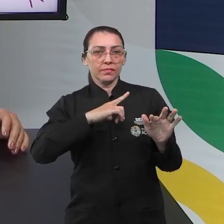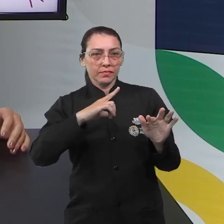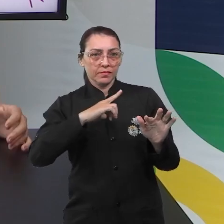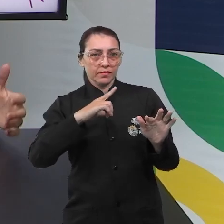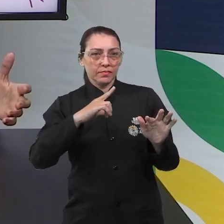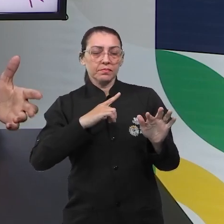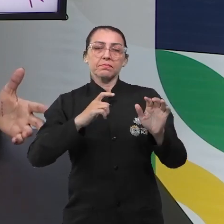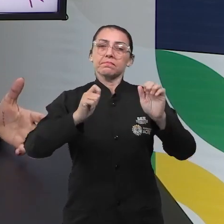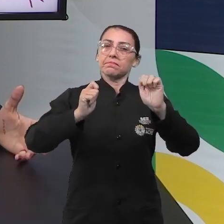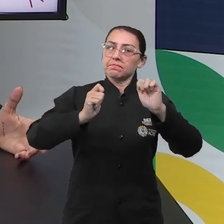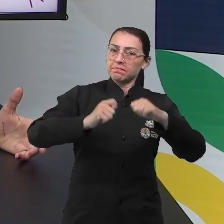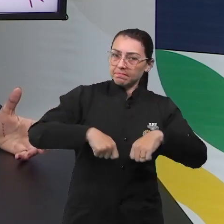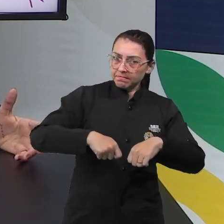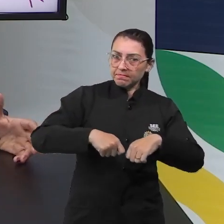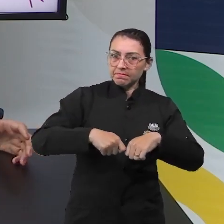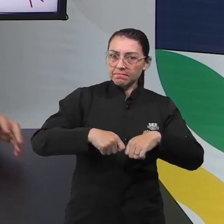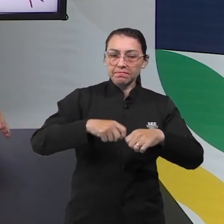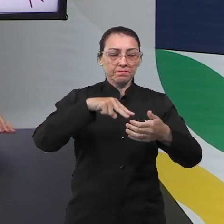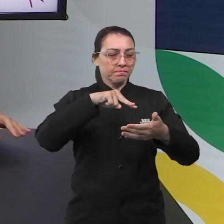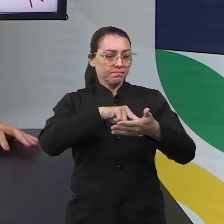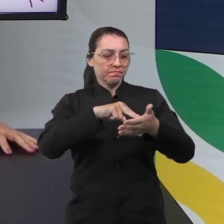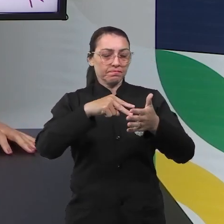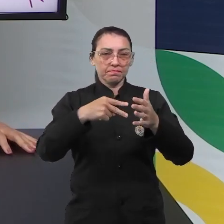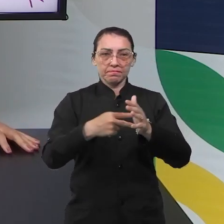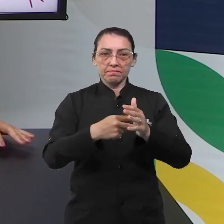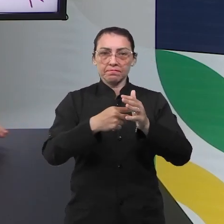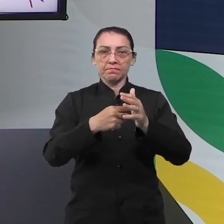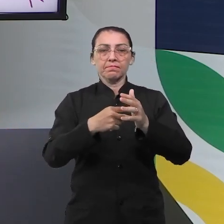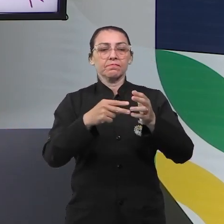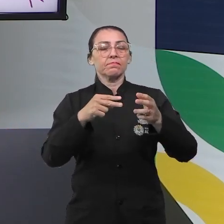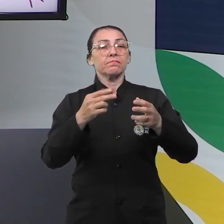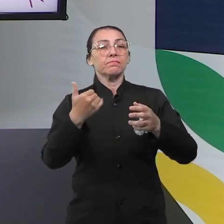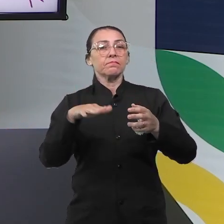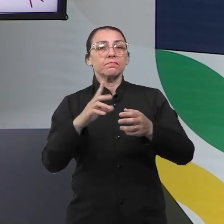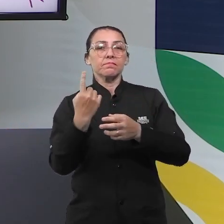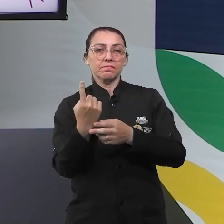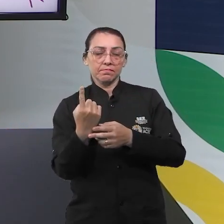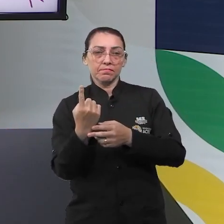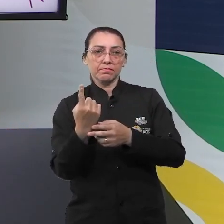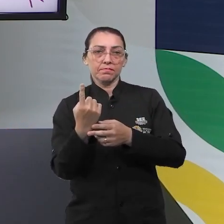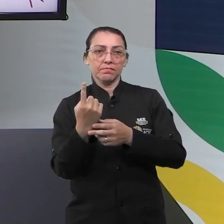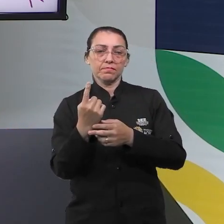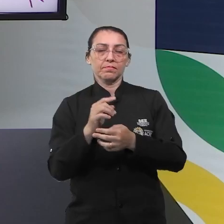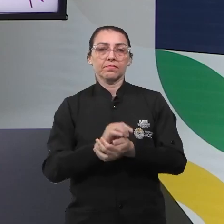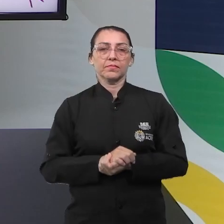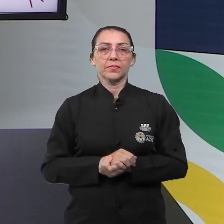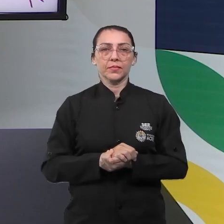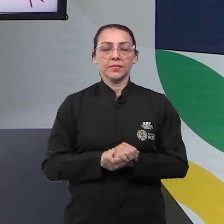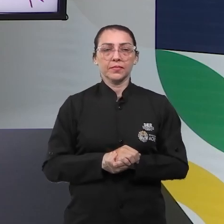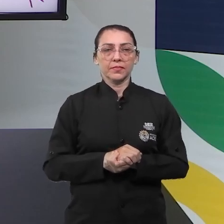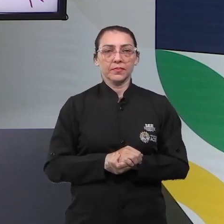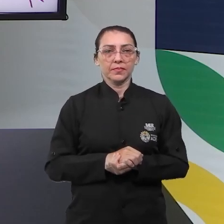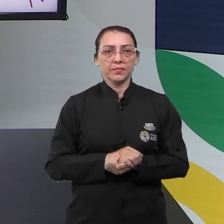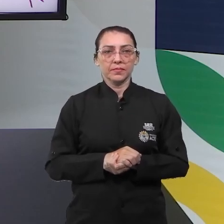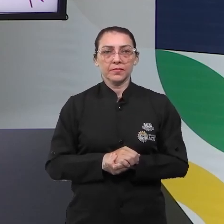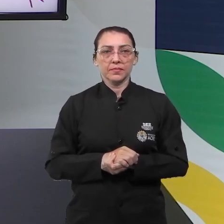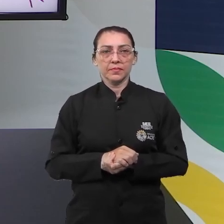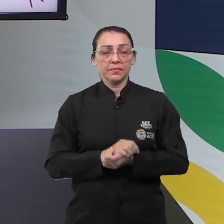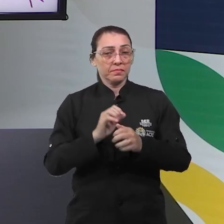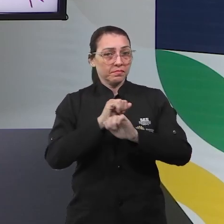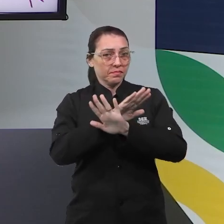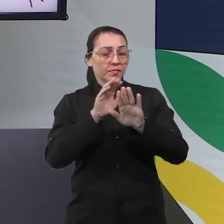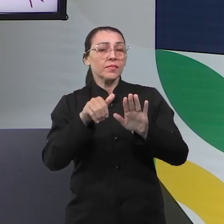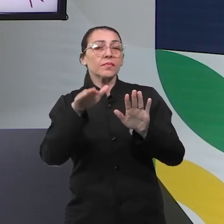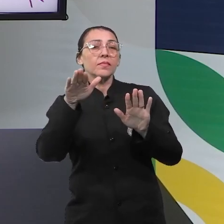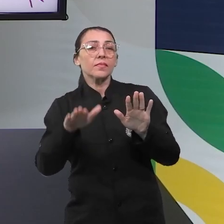uma possibilidade de entendimento que vai além do que está escrito. Não está claro